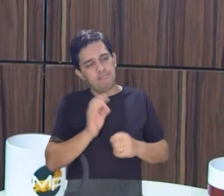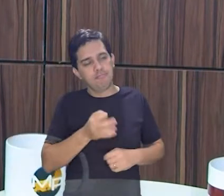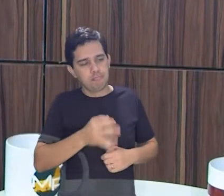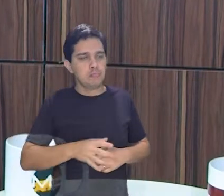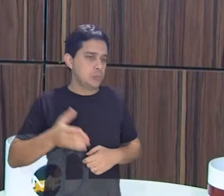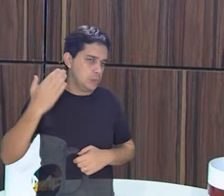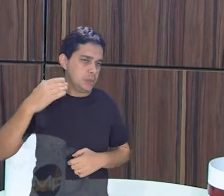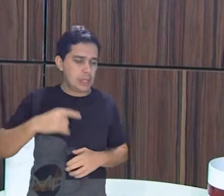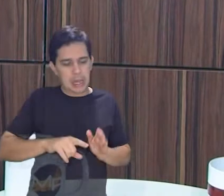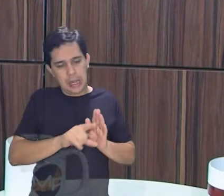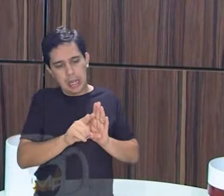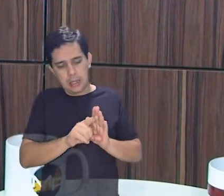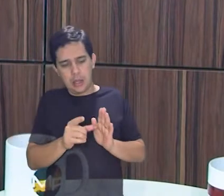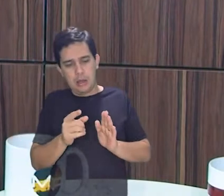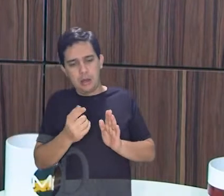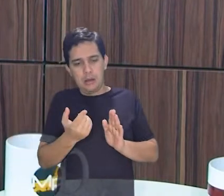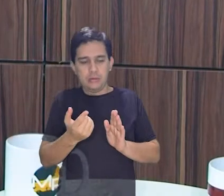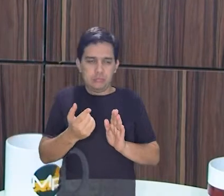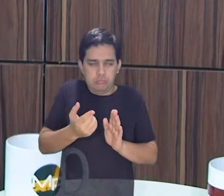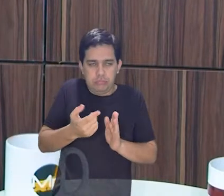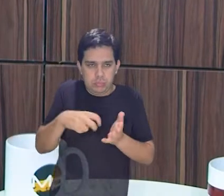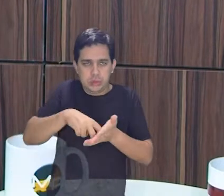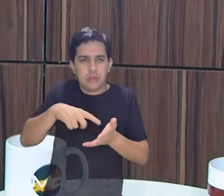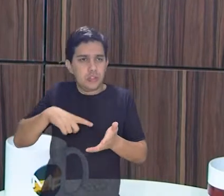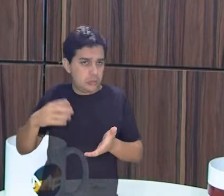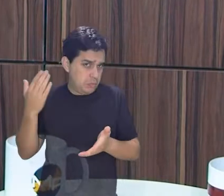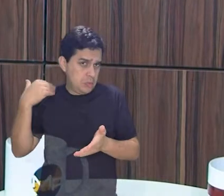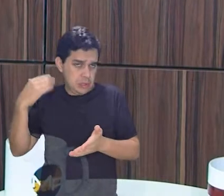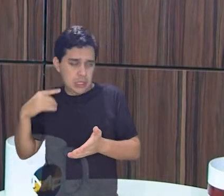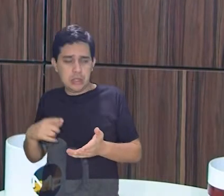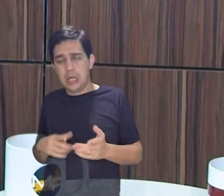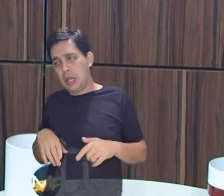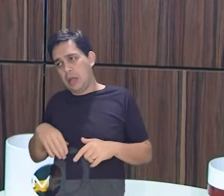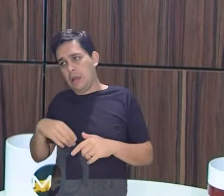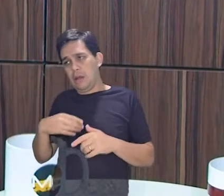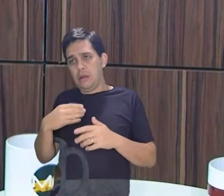processual penal, mas a forma com que ela foi inserida e